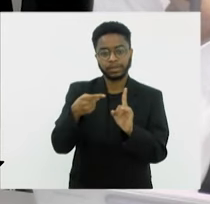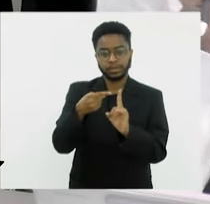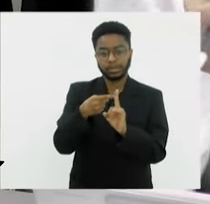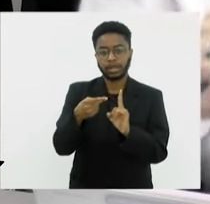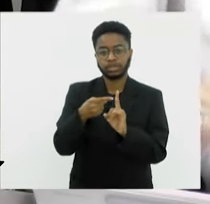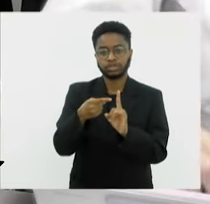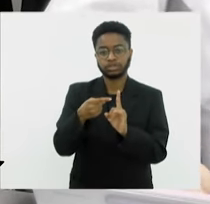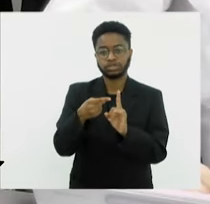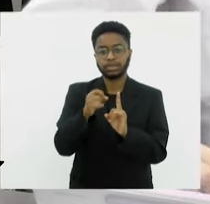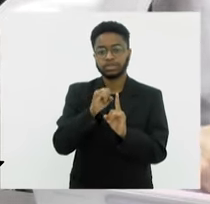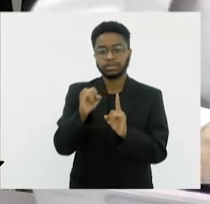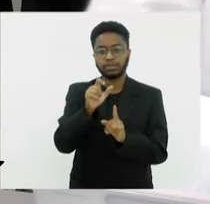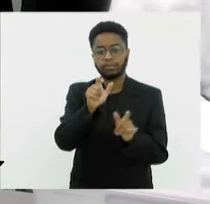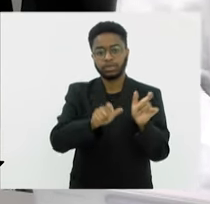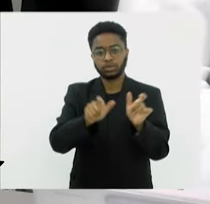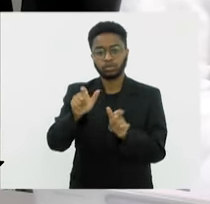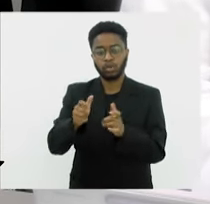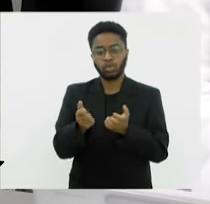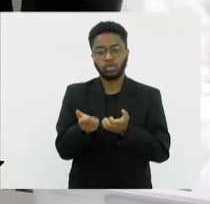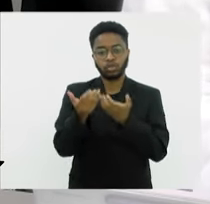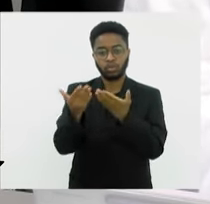para